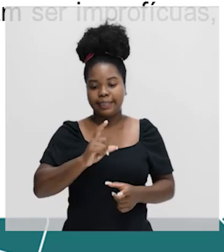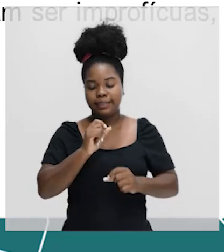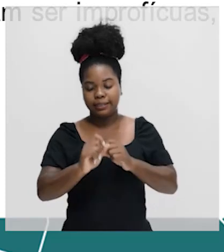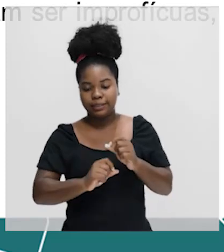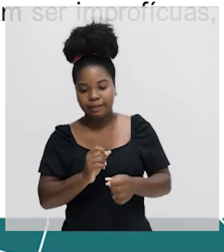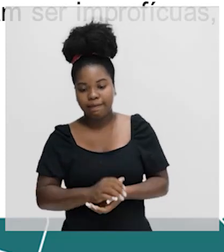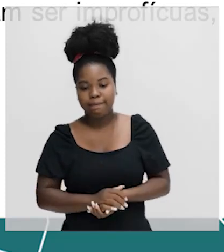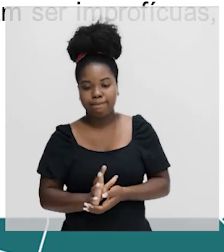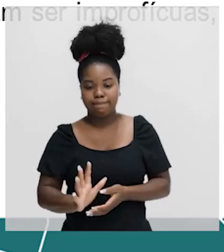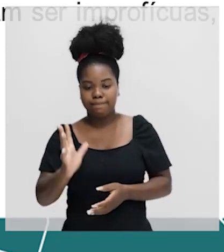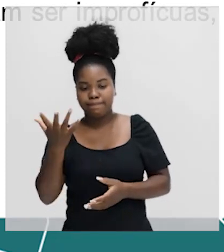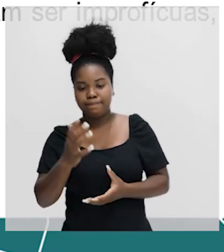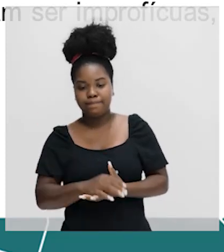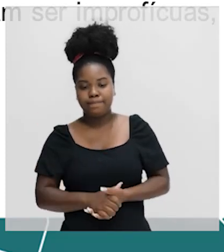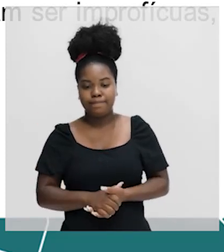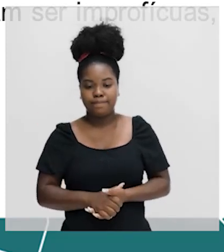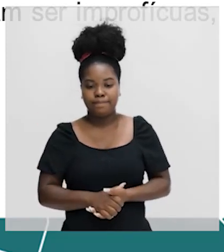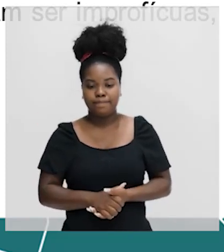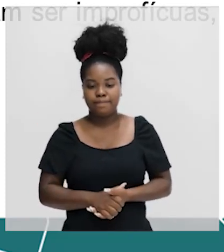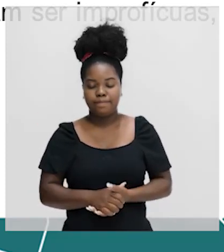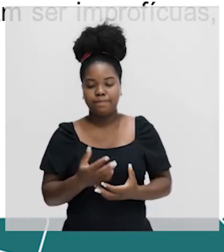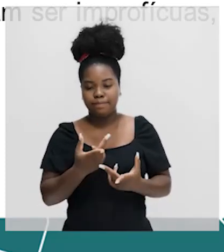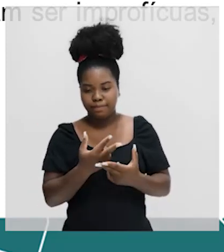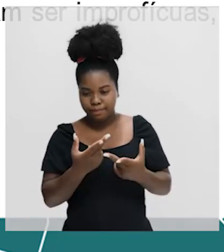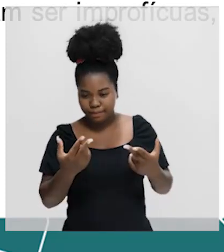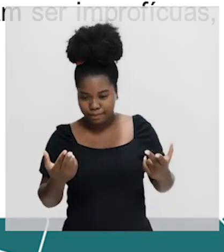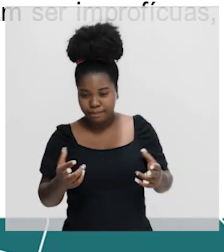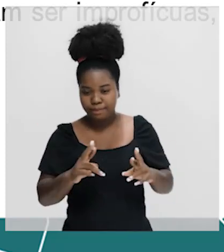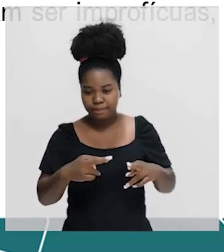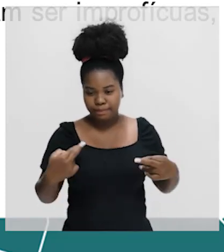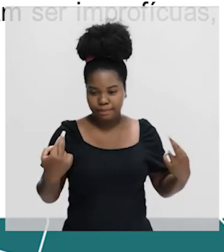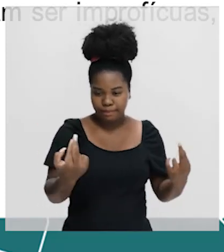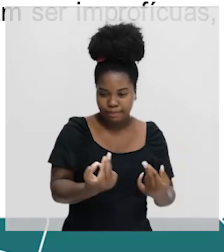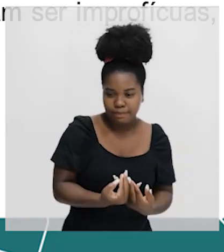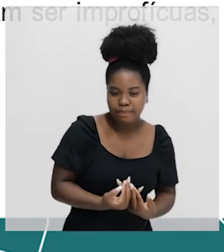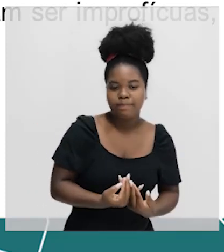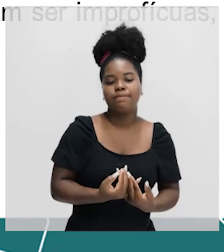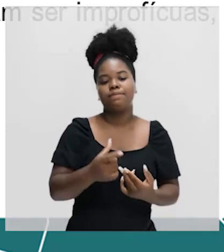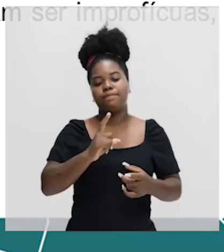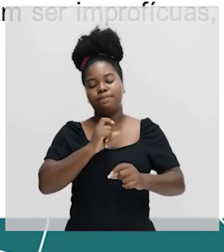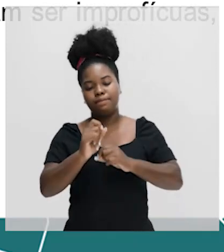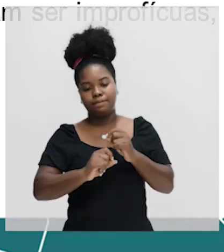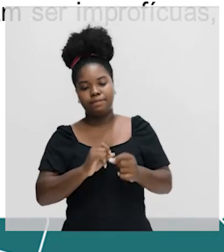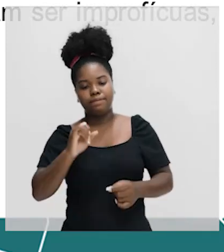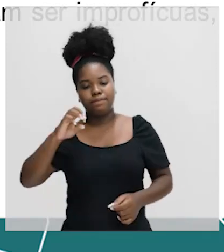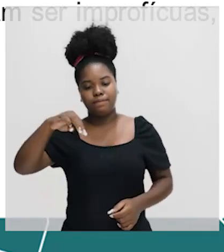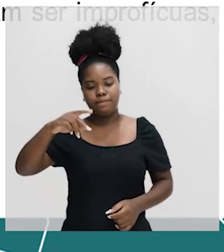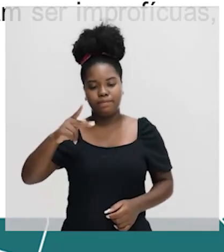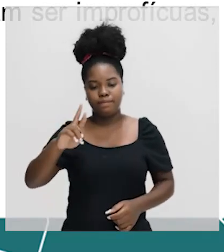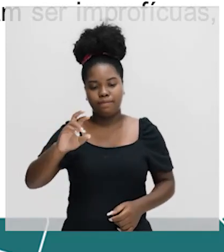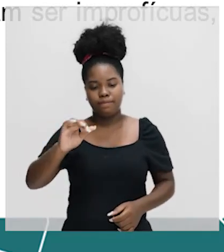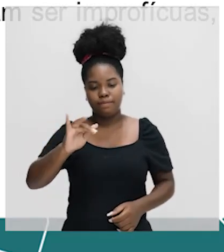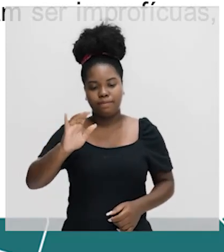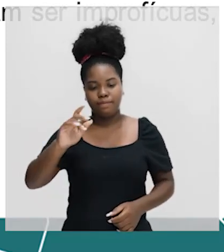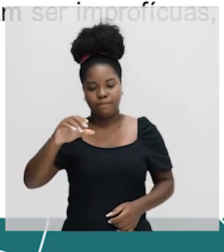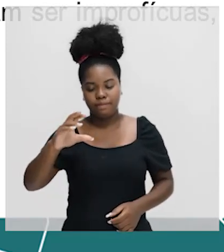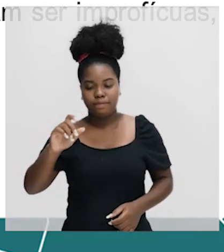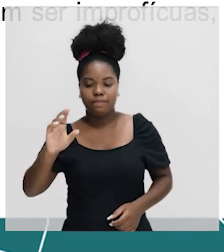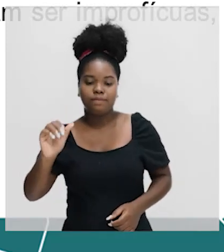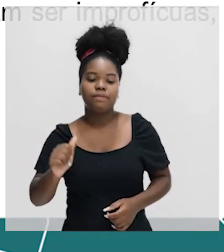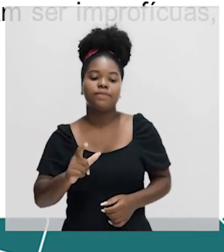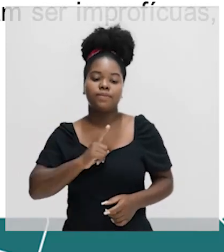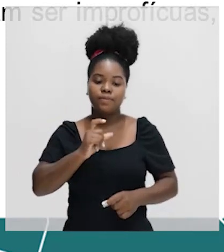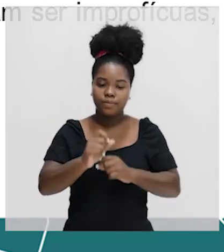realizado, por conferência, várias reuniões que provaram ser profícuas, apliquei o protocolo